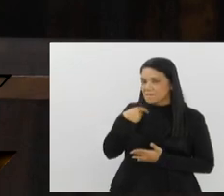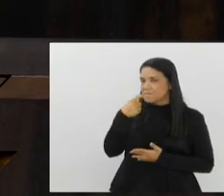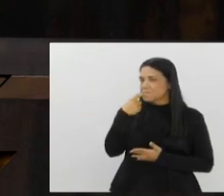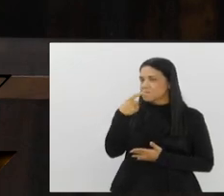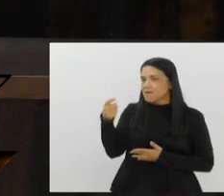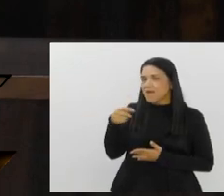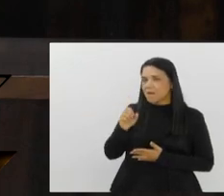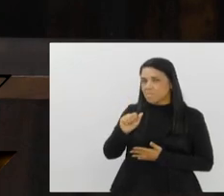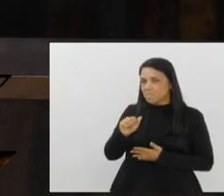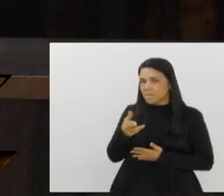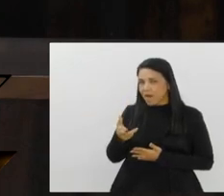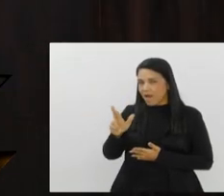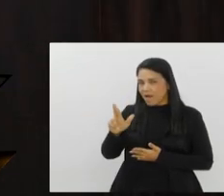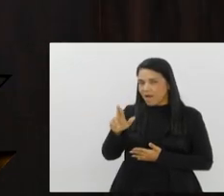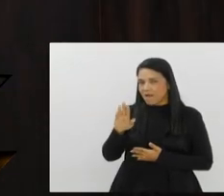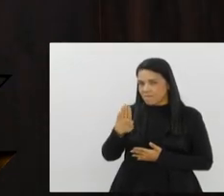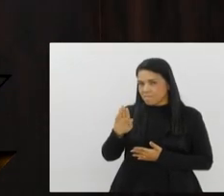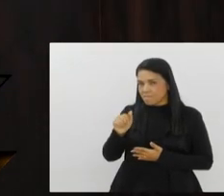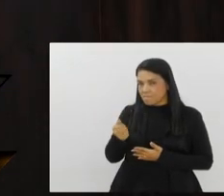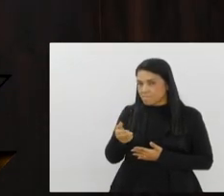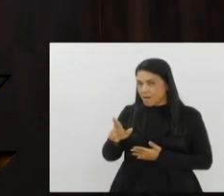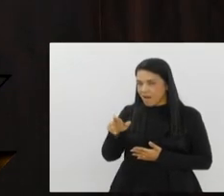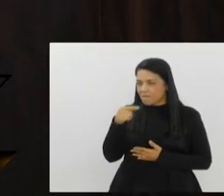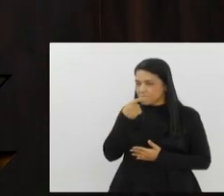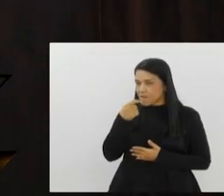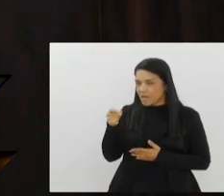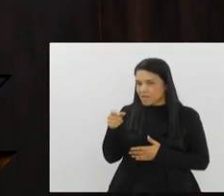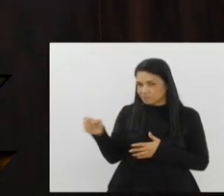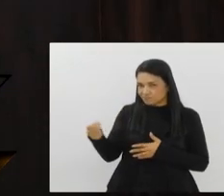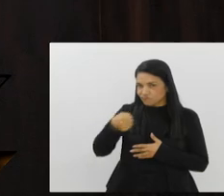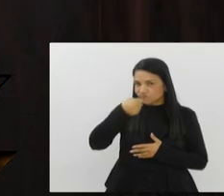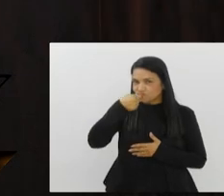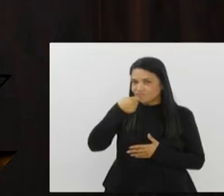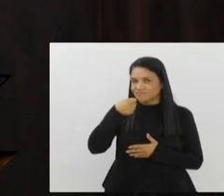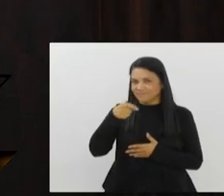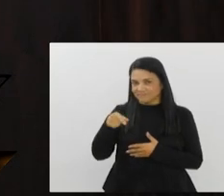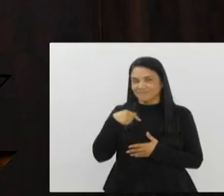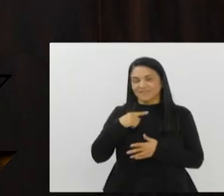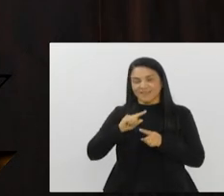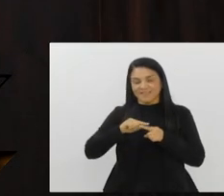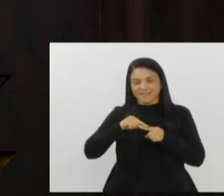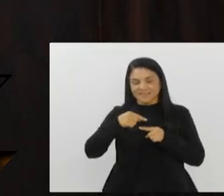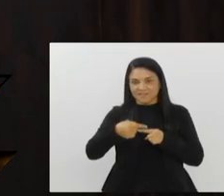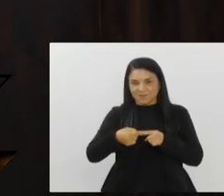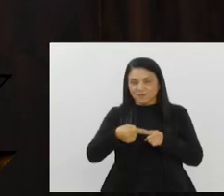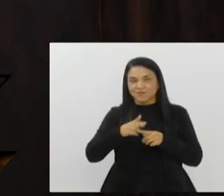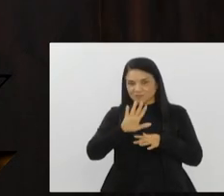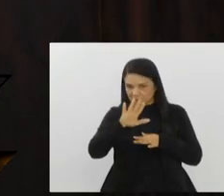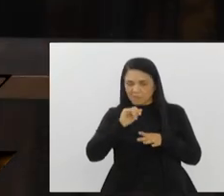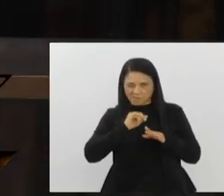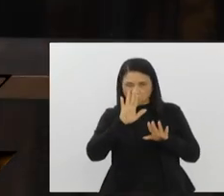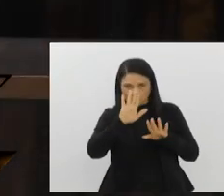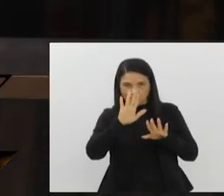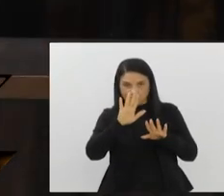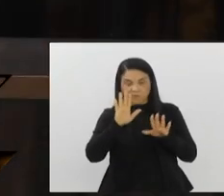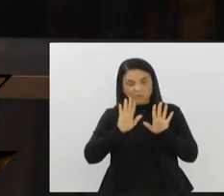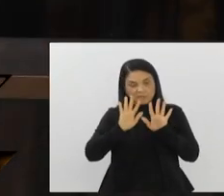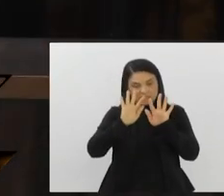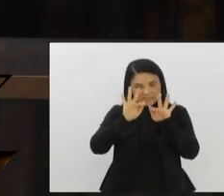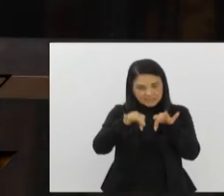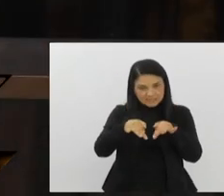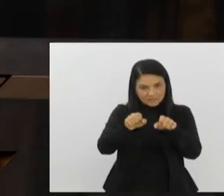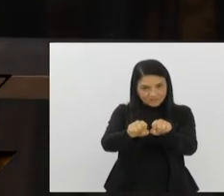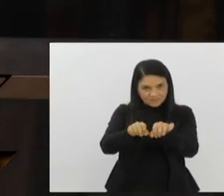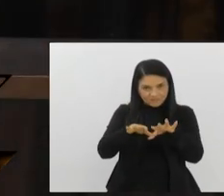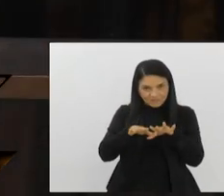que é onde é que é e vamos logo em seguida então vamos fazer o seguinte vamos encerrar a sessão e